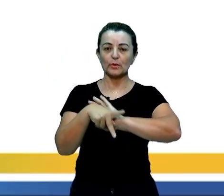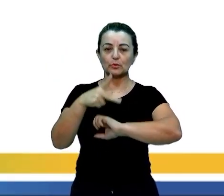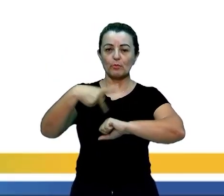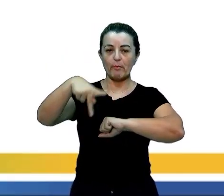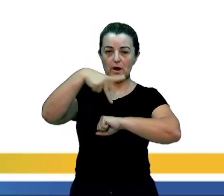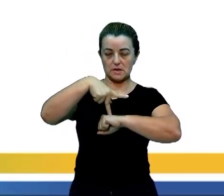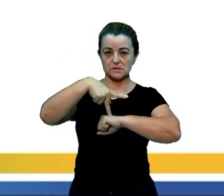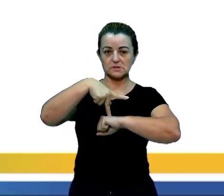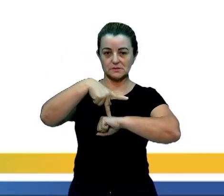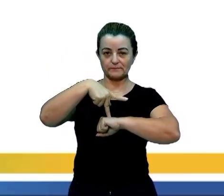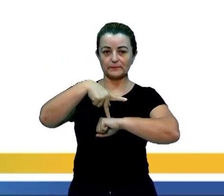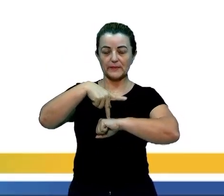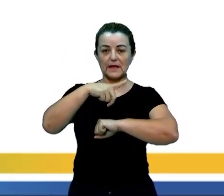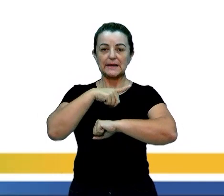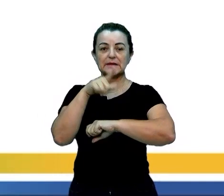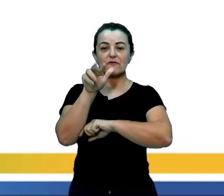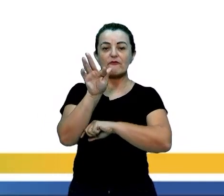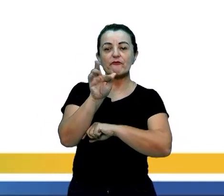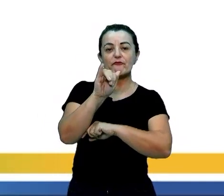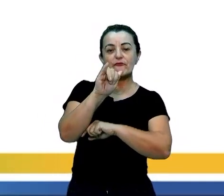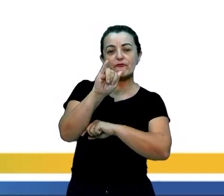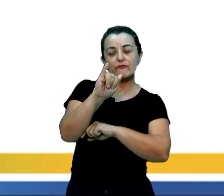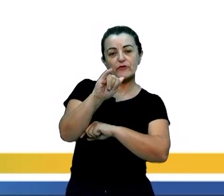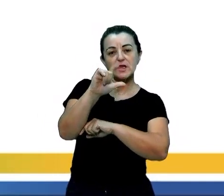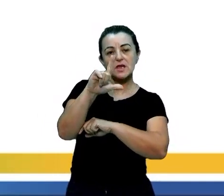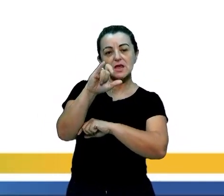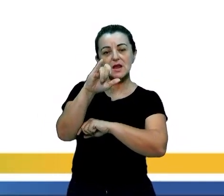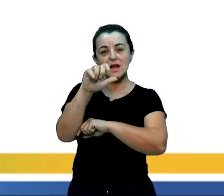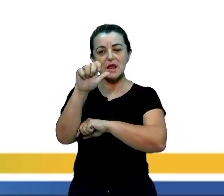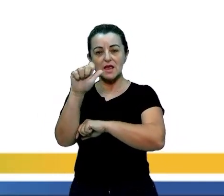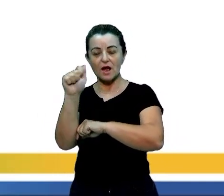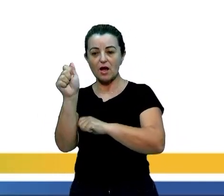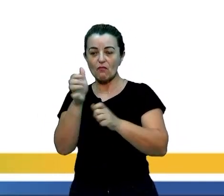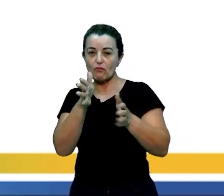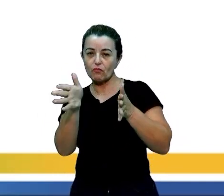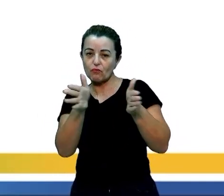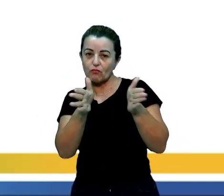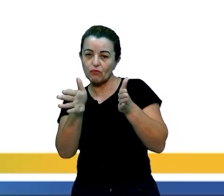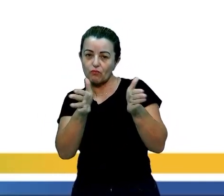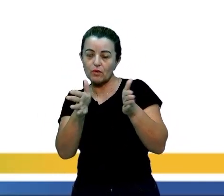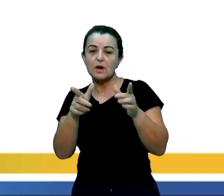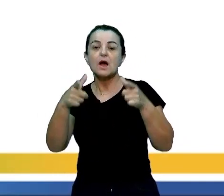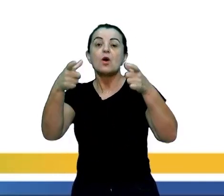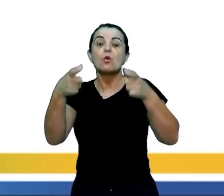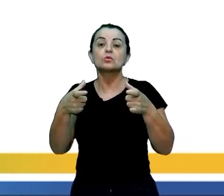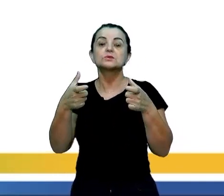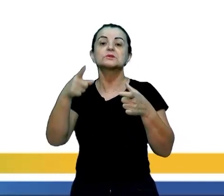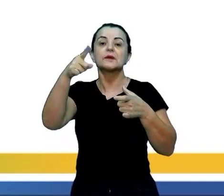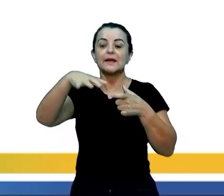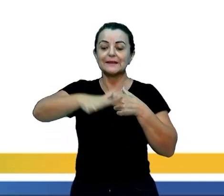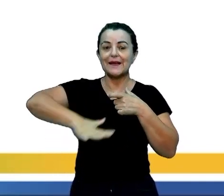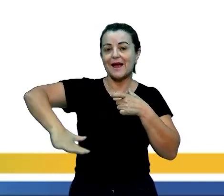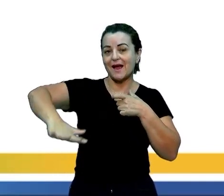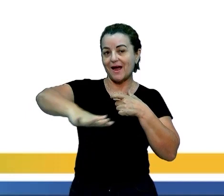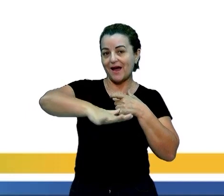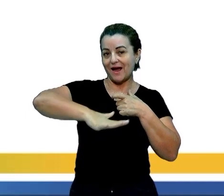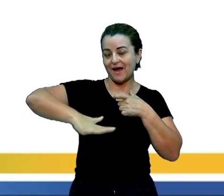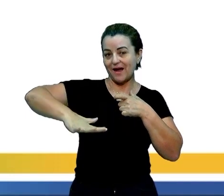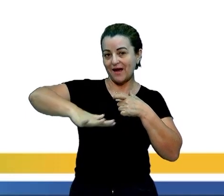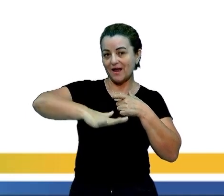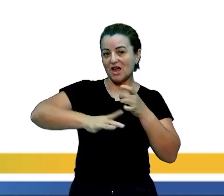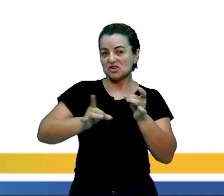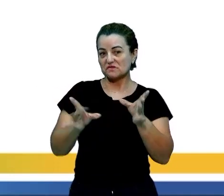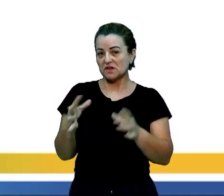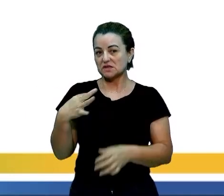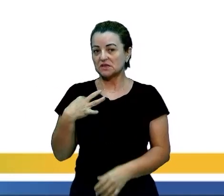e filiais espalhadas pelo mundo, elas se inserem cada vez mais no nosso mercado, né? Elas estão aí na nossa vida o tempo todo, né? Nas roupas